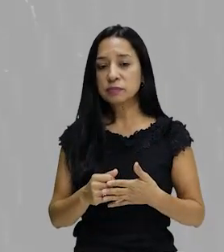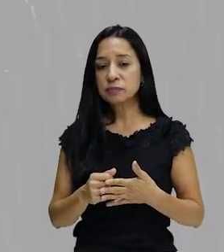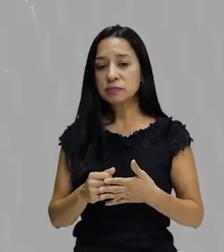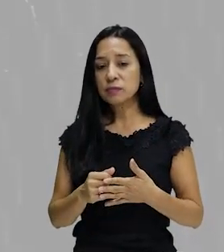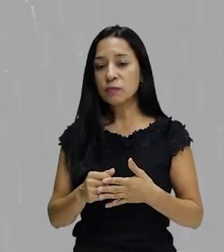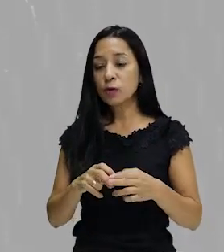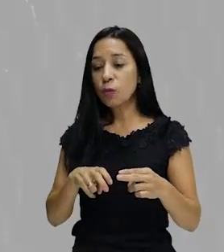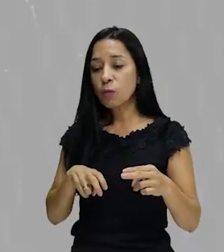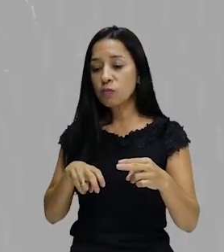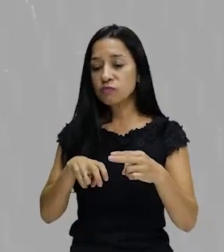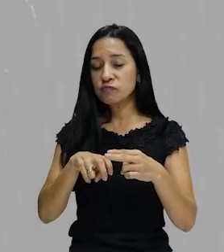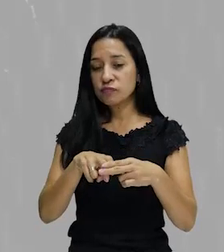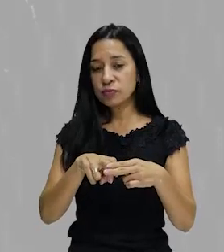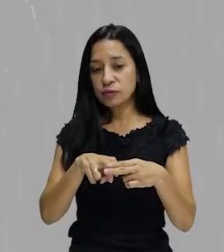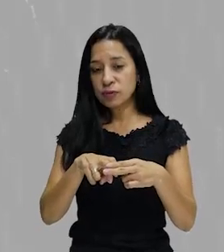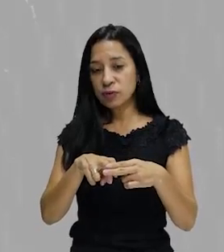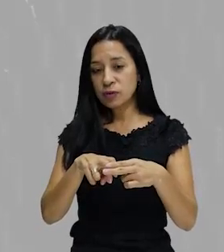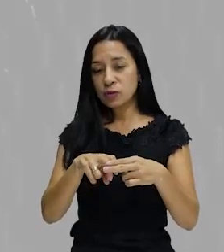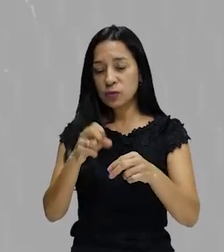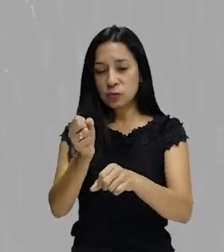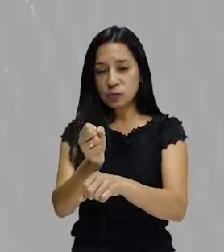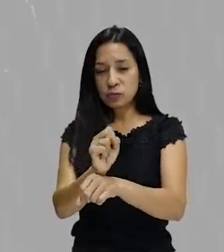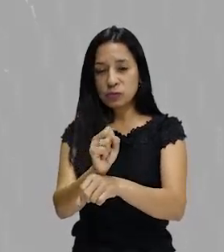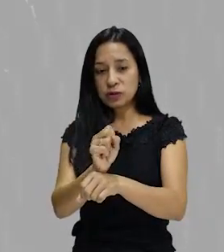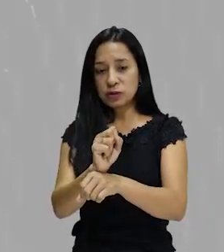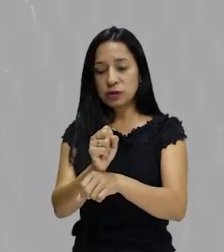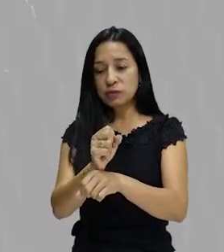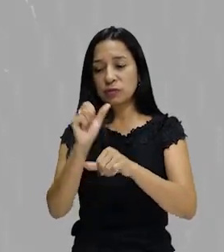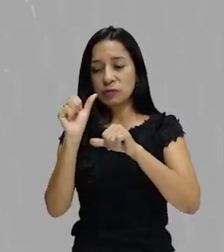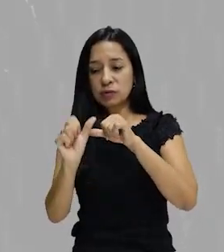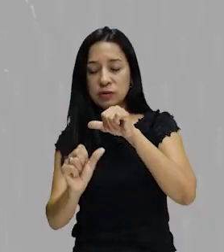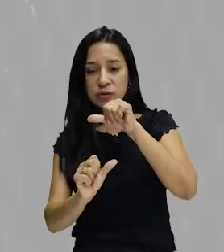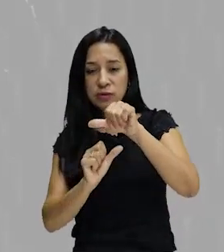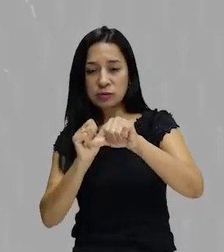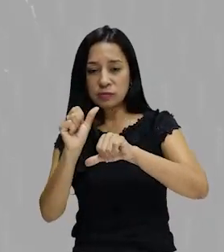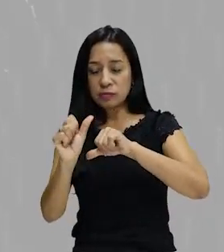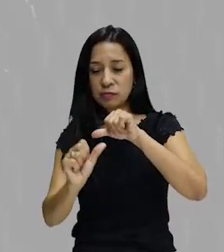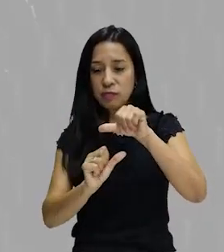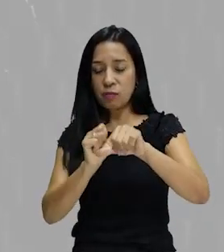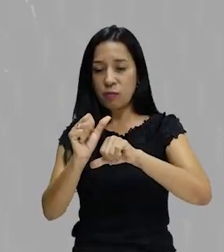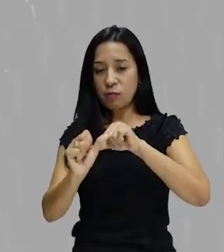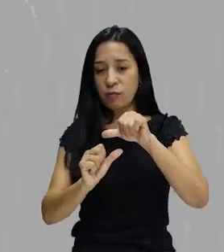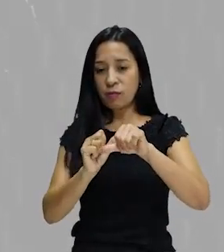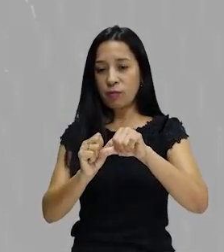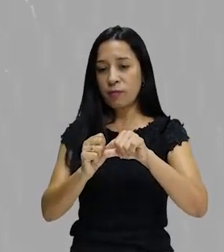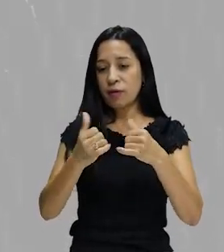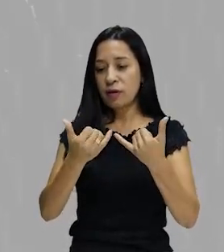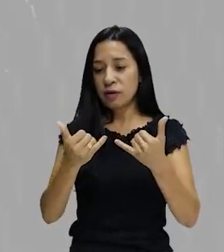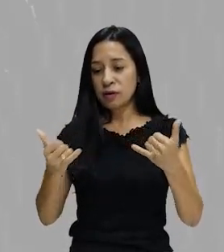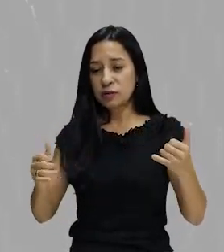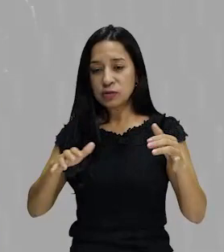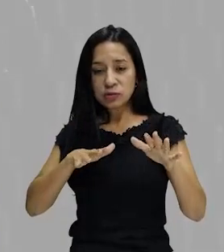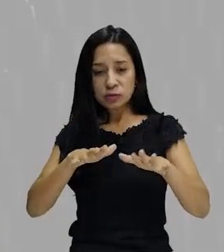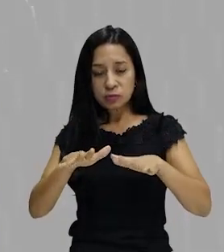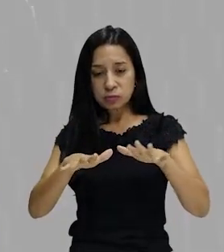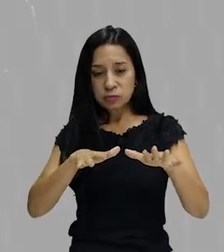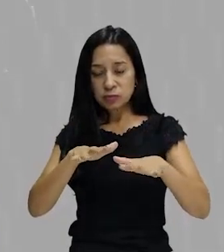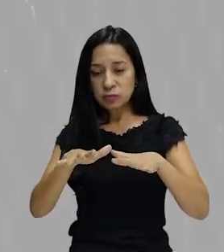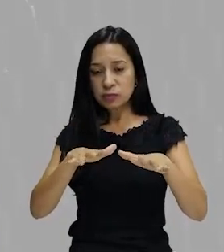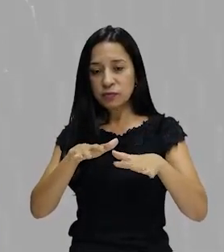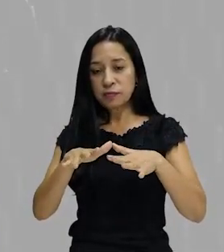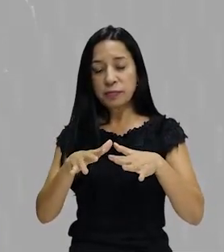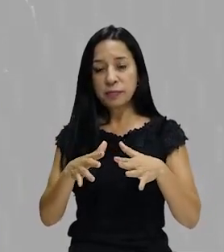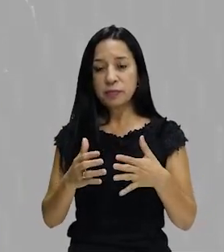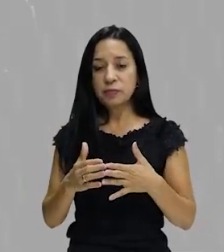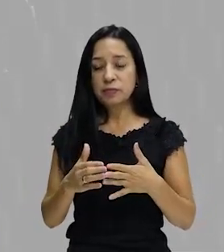transforma aí a energia do movimento, que é a energia mecânica, certo? O movimento do disco, o disco ele vai estar em